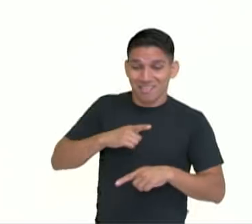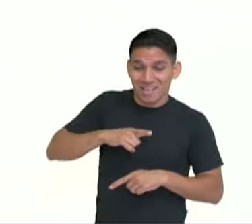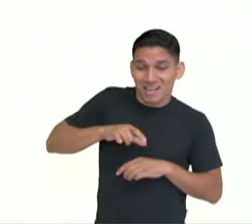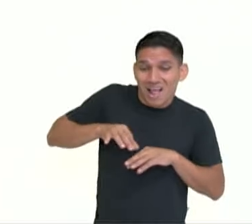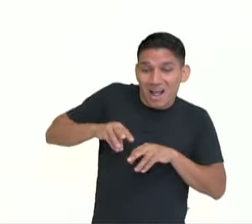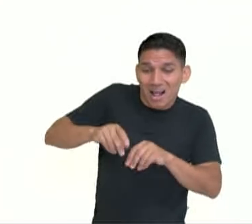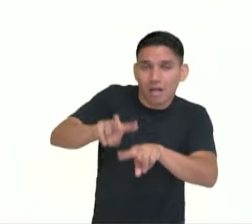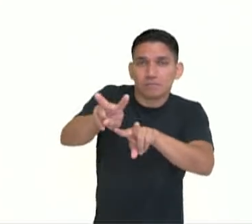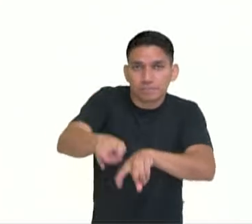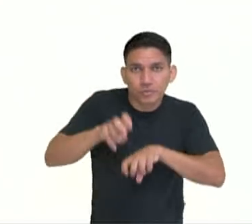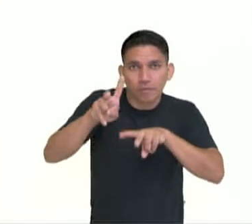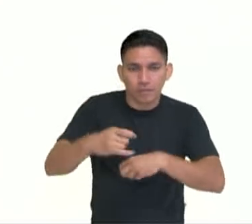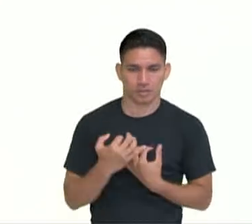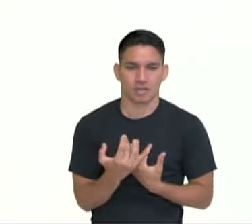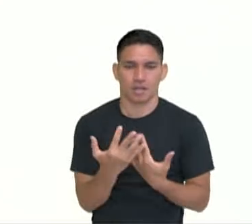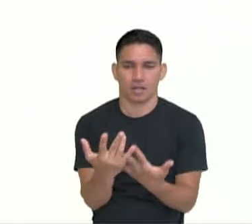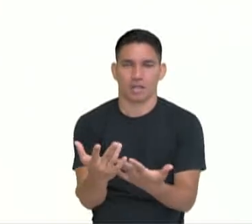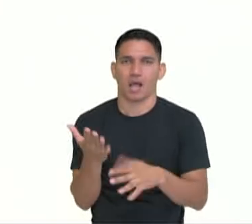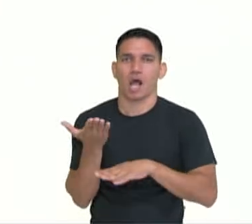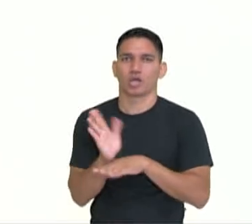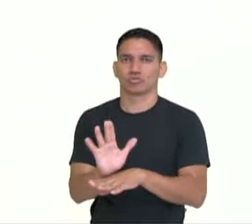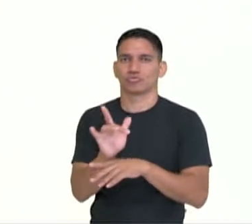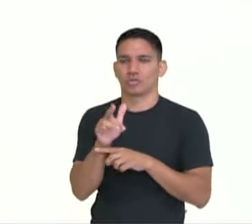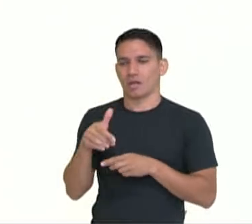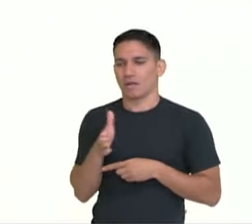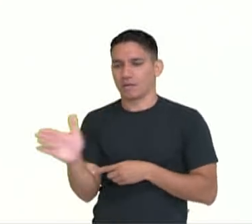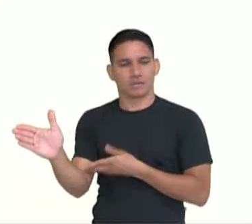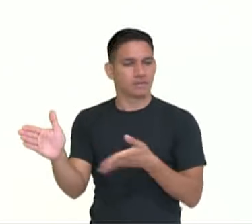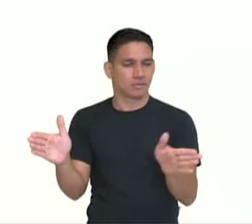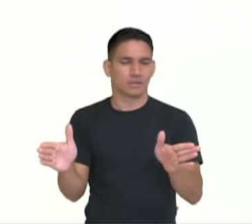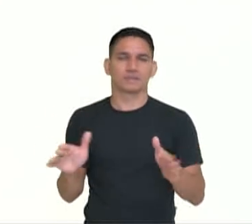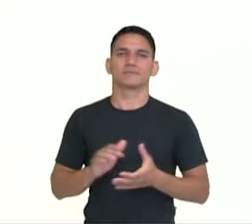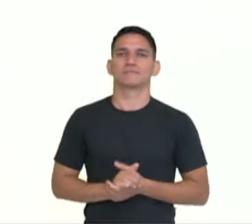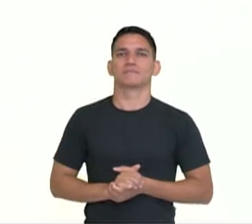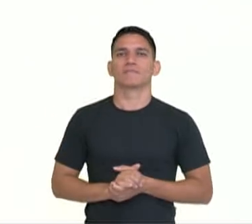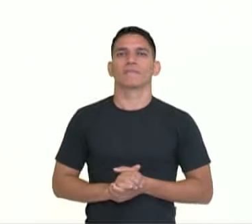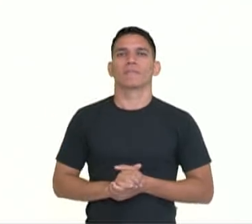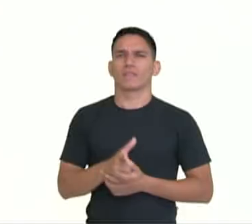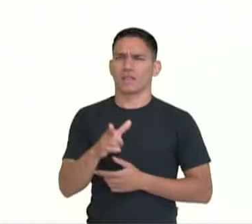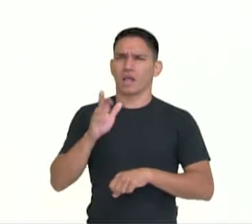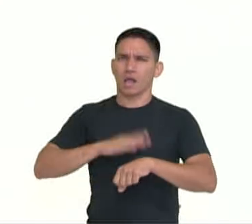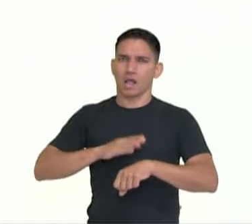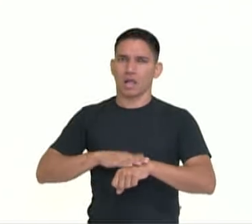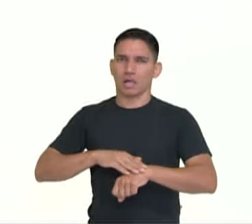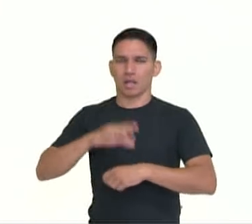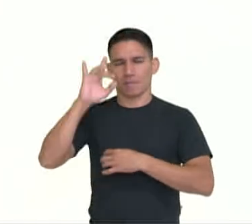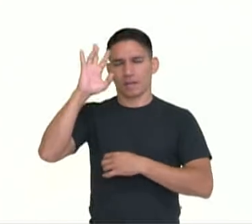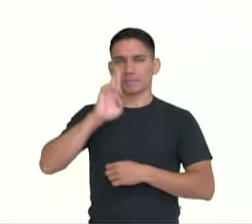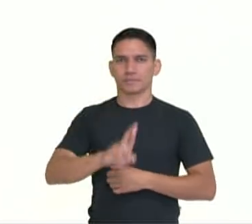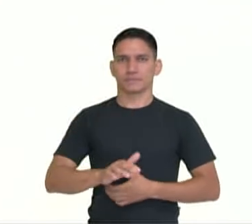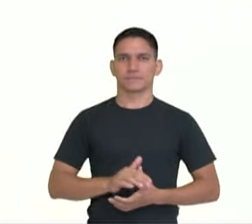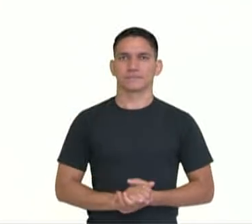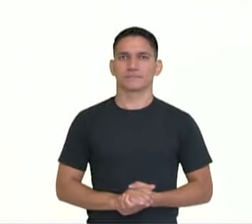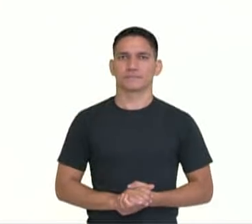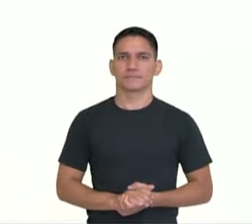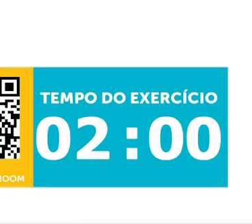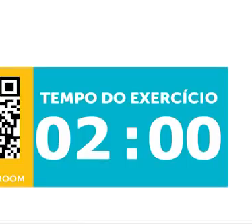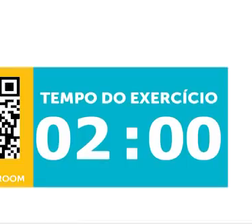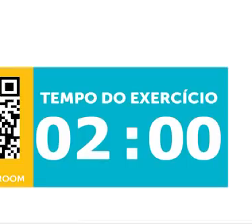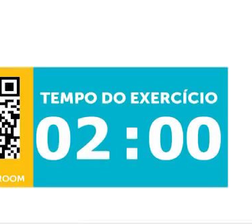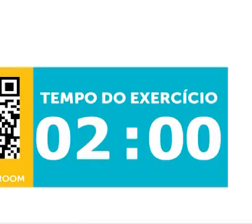extensa, favorecida pelos rios Tigre e Eufrates. Vocês têm um tempinho aí para pensar e responder e eu já retorno.